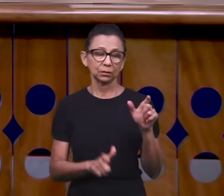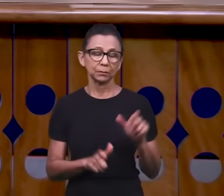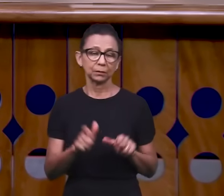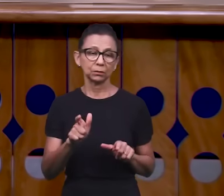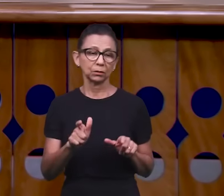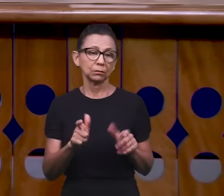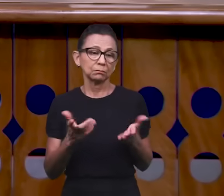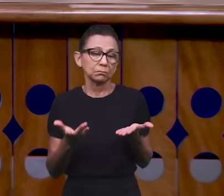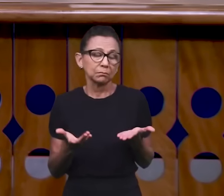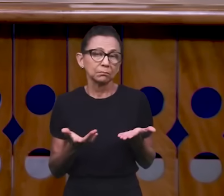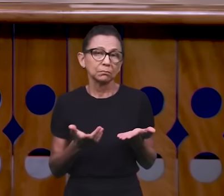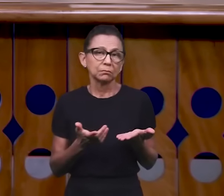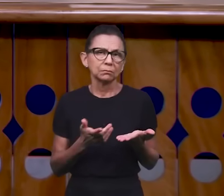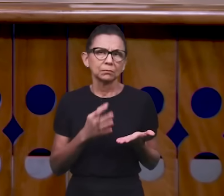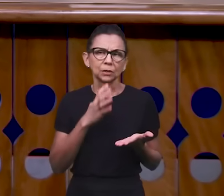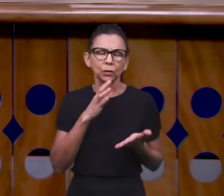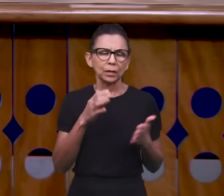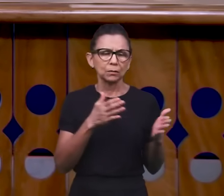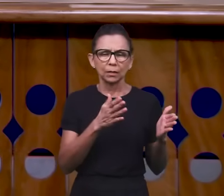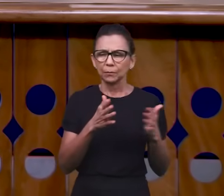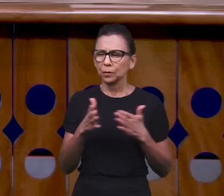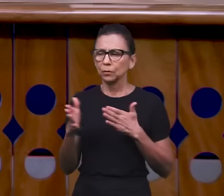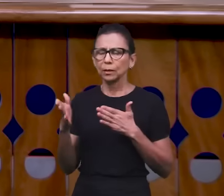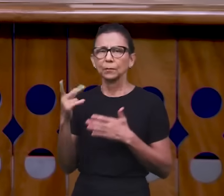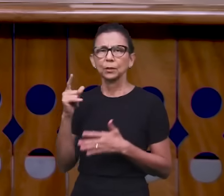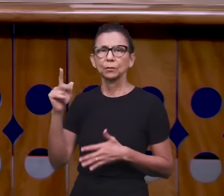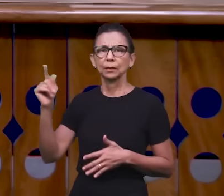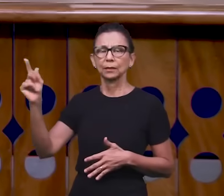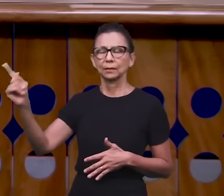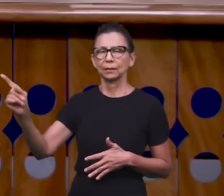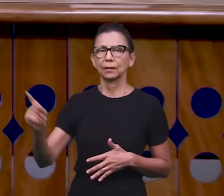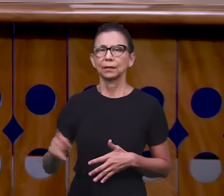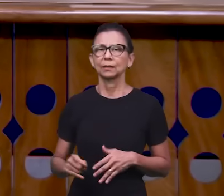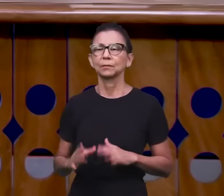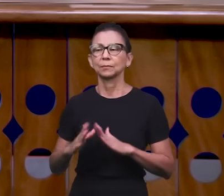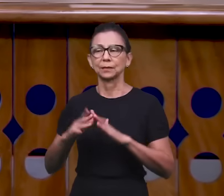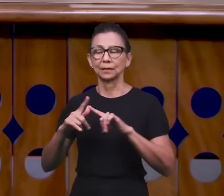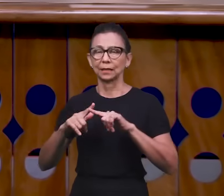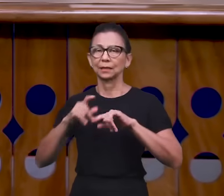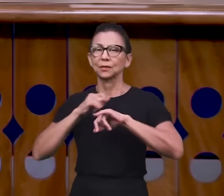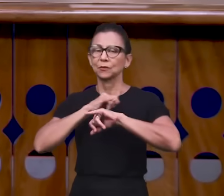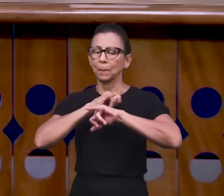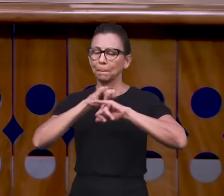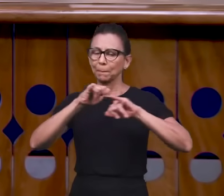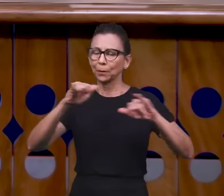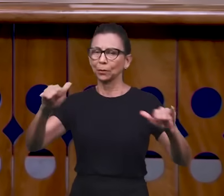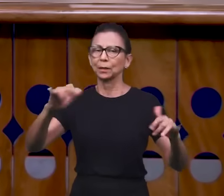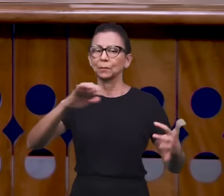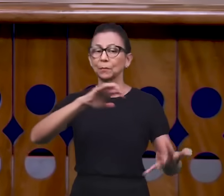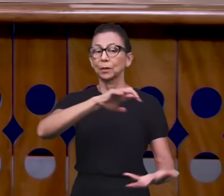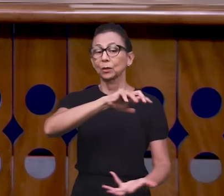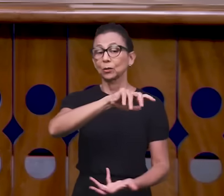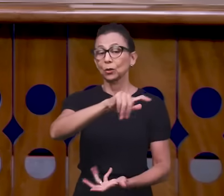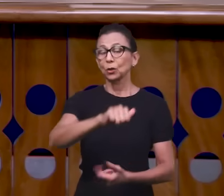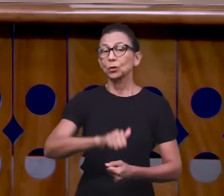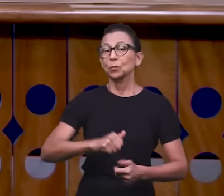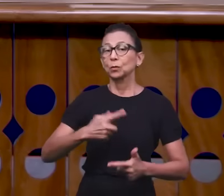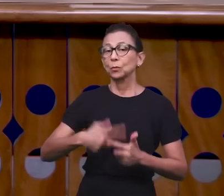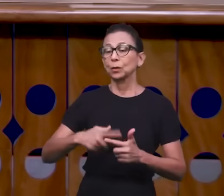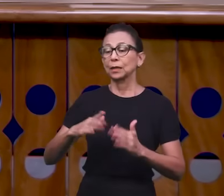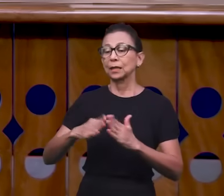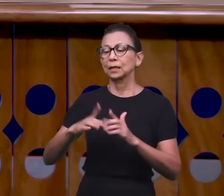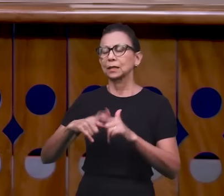vão. Unicamente a igreja é que vai proclamar para o mundo, a igreja que conhece a revelação, e ela vai